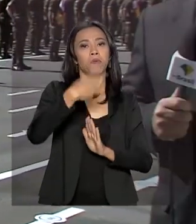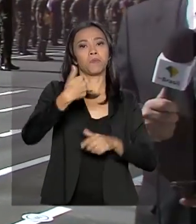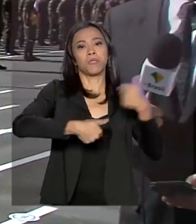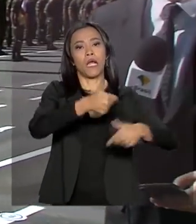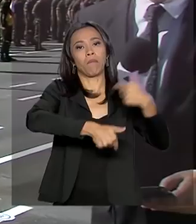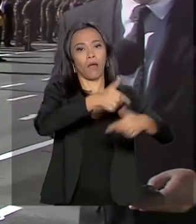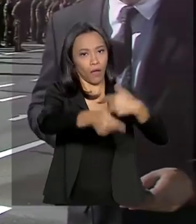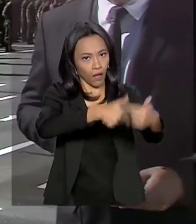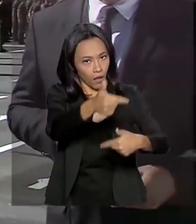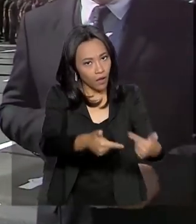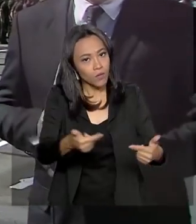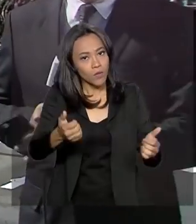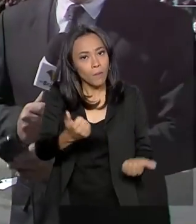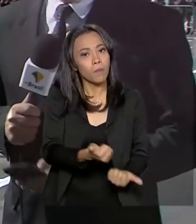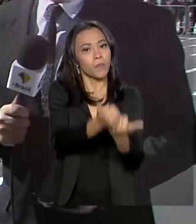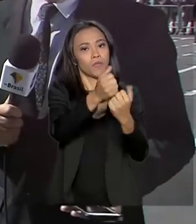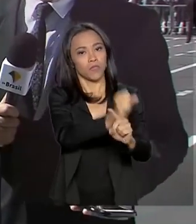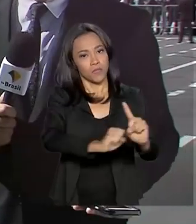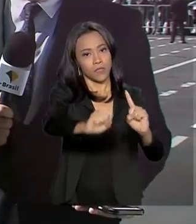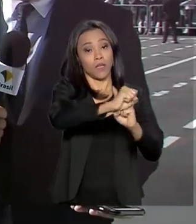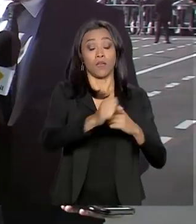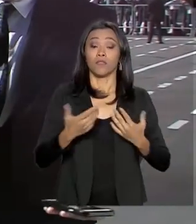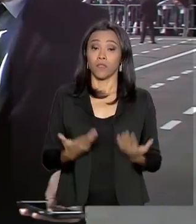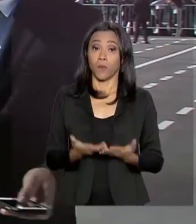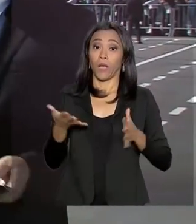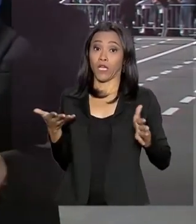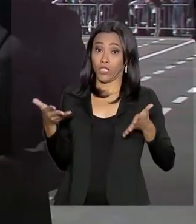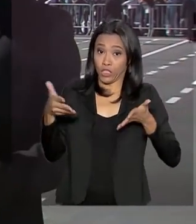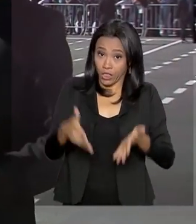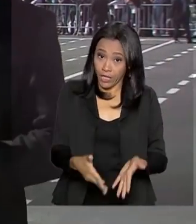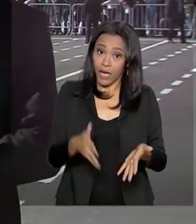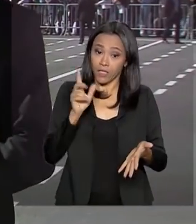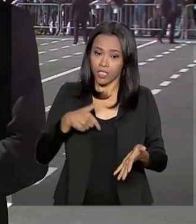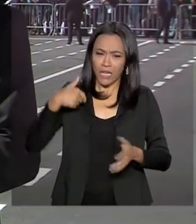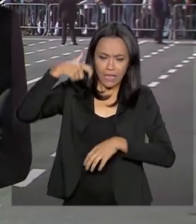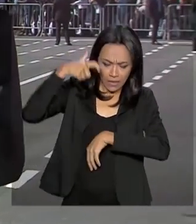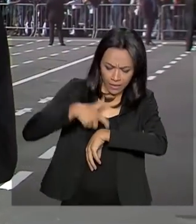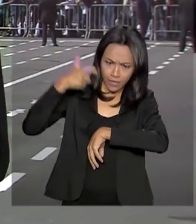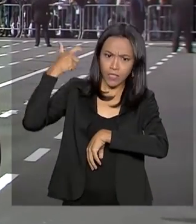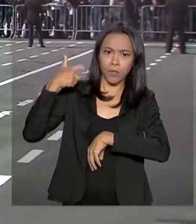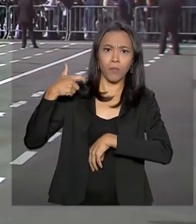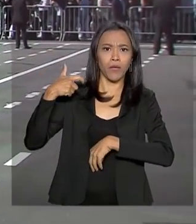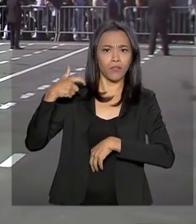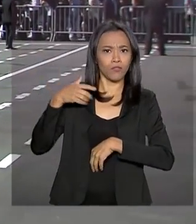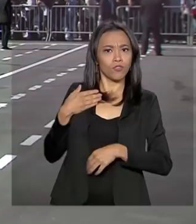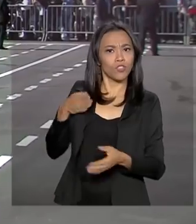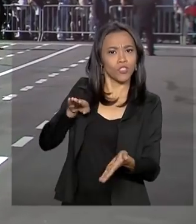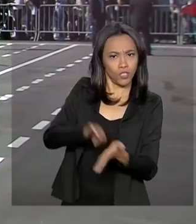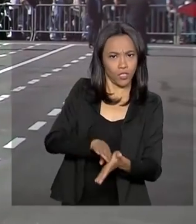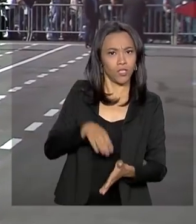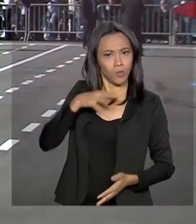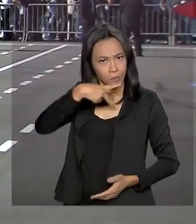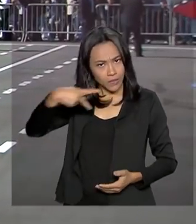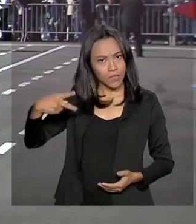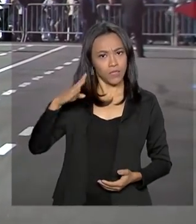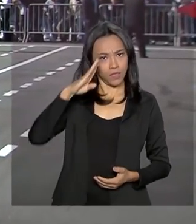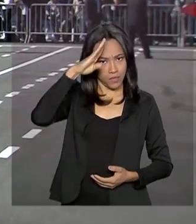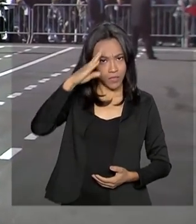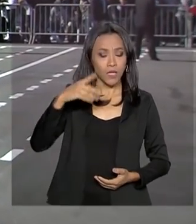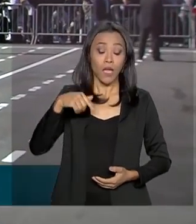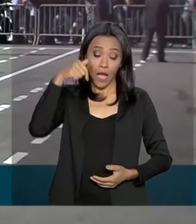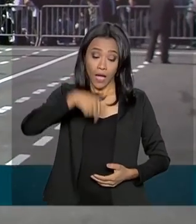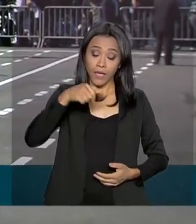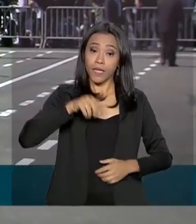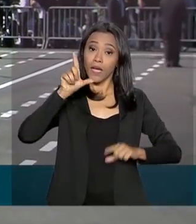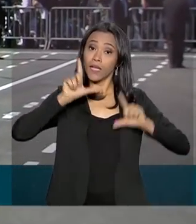junto à sociedade. A chegada do presidente da República está acontecendo neste exato momento e a TV Brasil